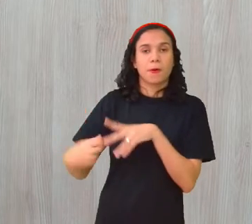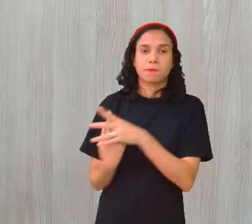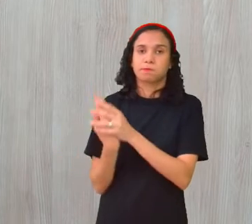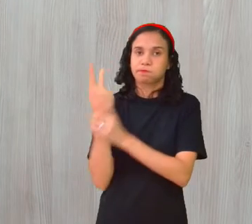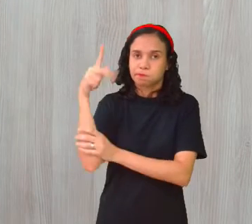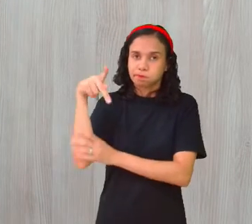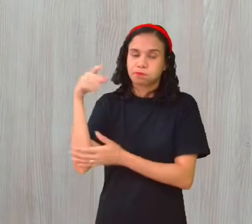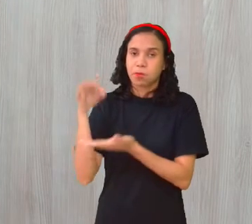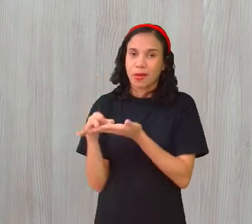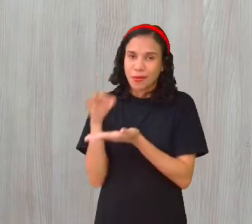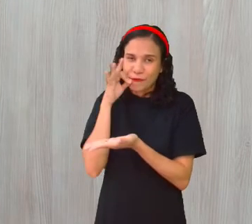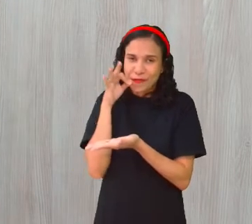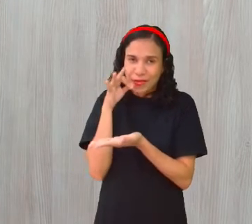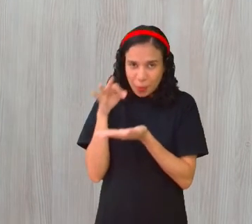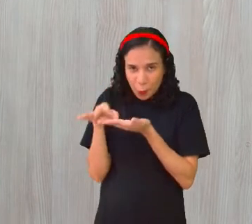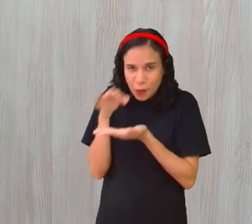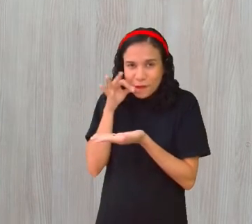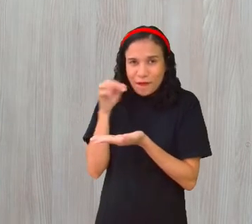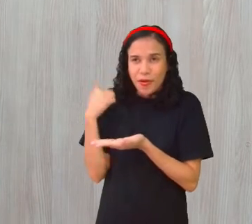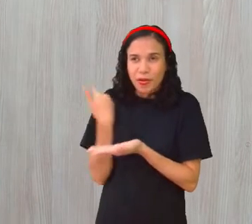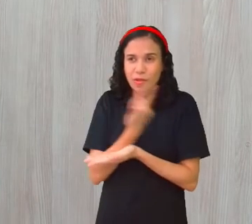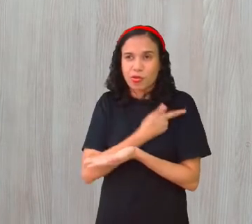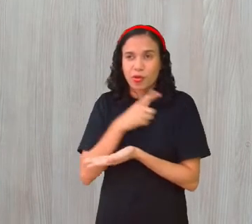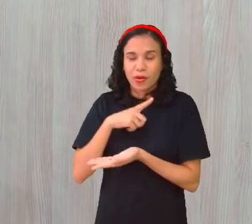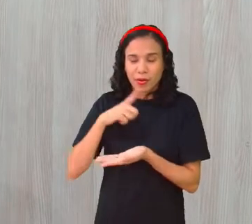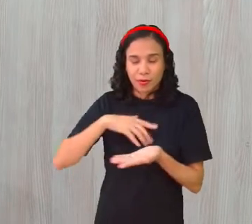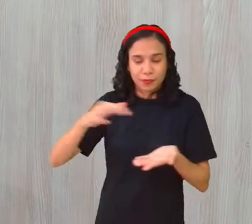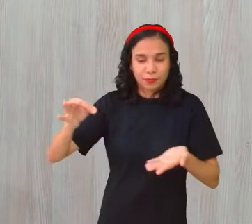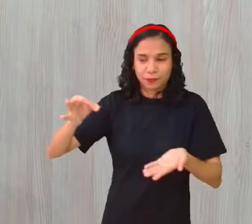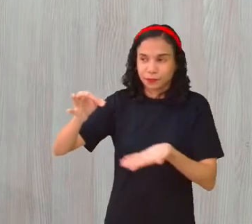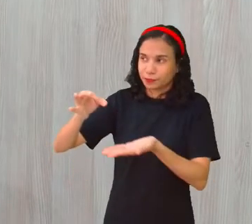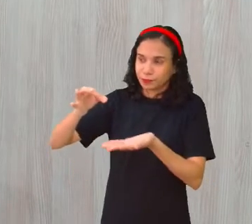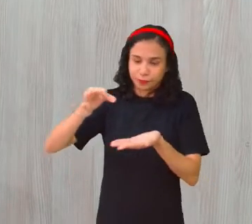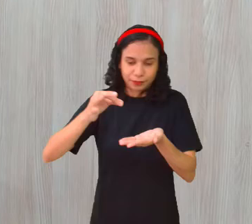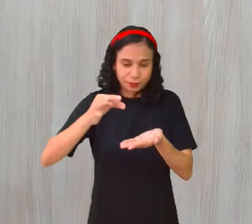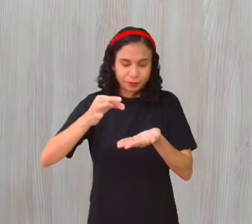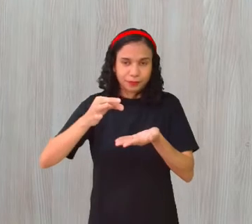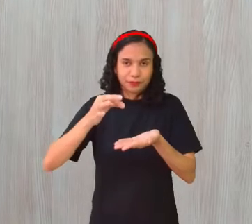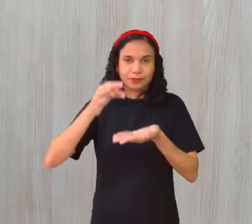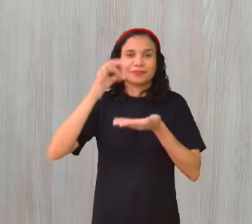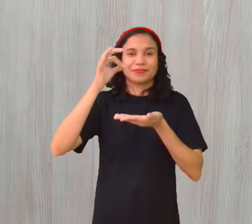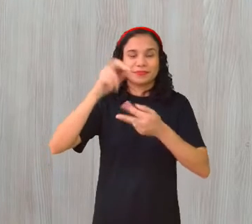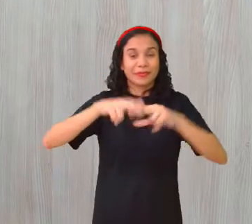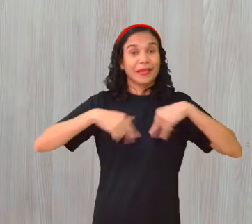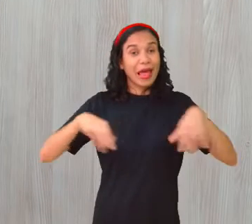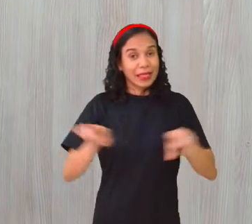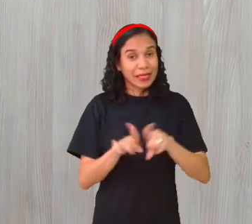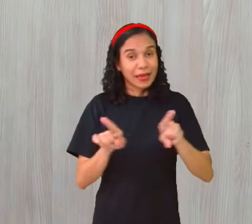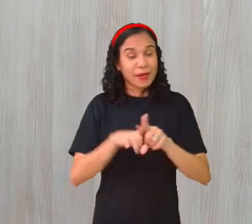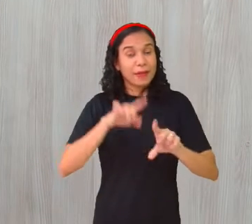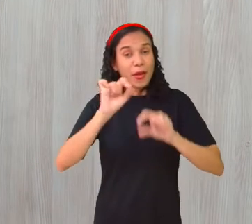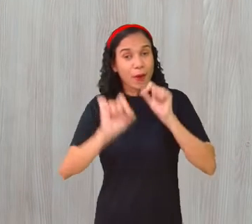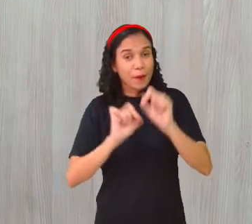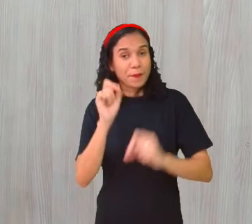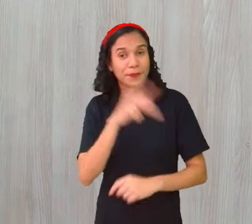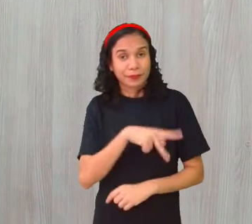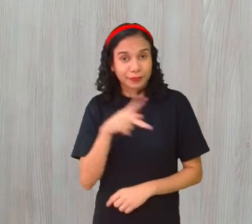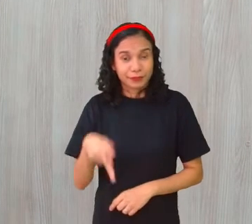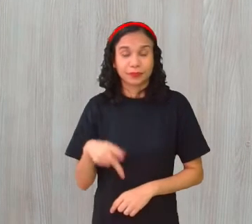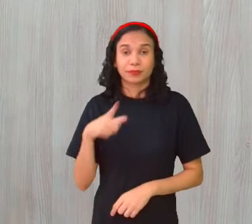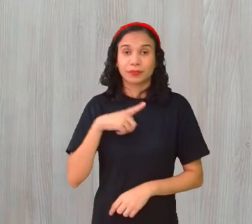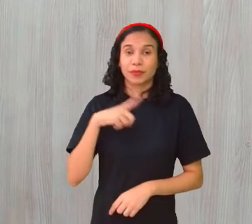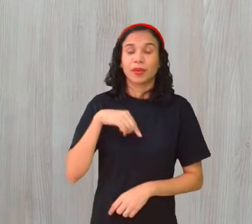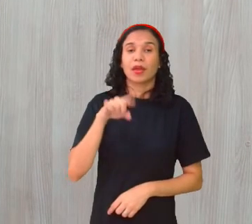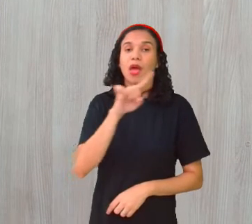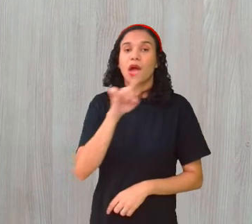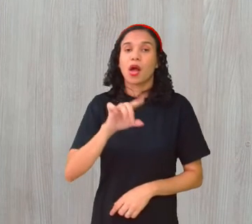produção, né, de café, não um cafezinho, né, que a gente pega lá nossa xicrazinha, né, E também vale destaque, professor, o quê? A Zona da